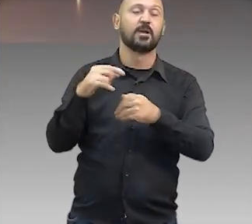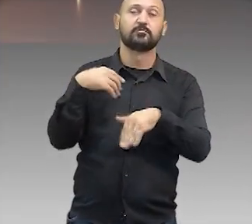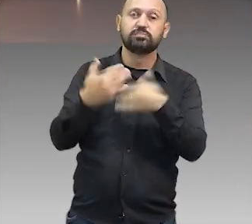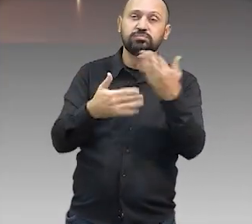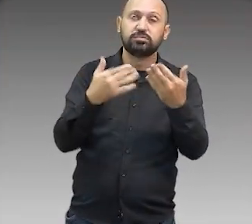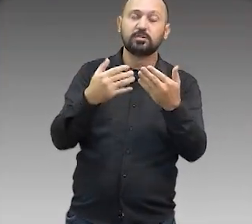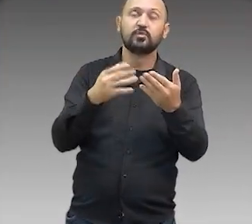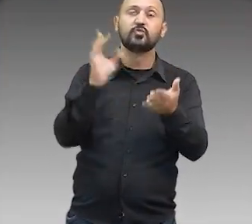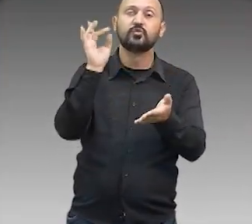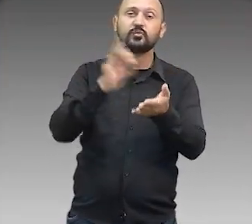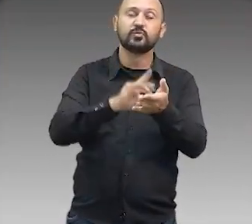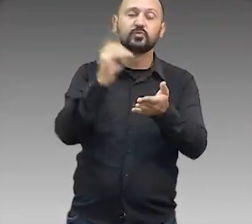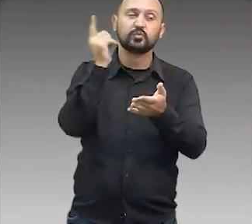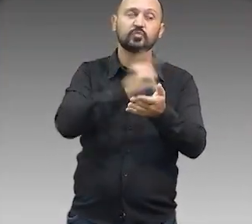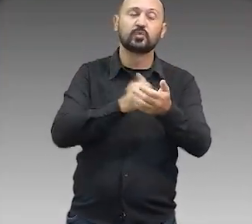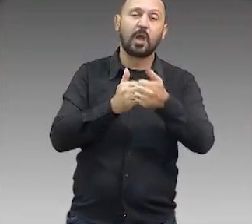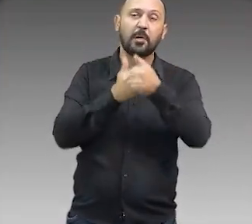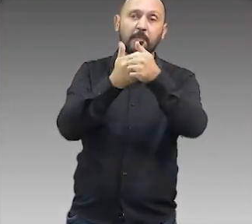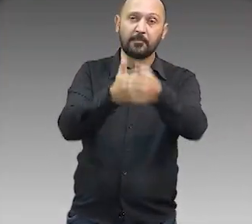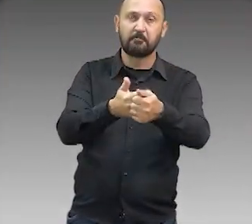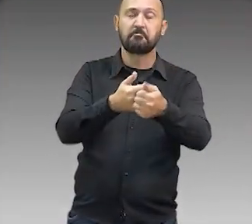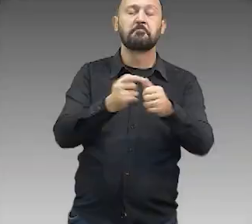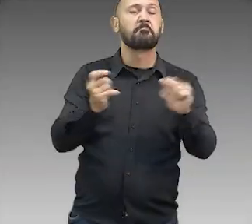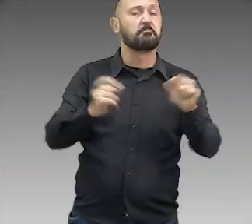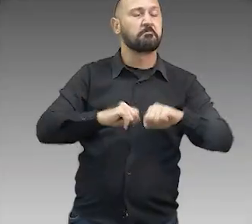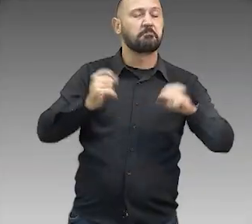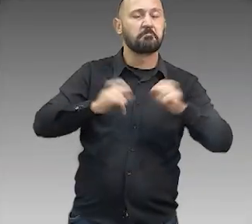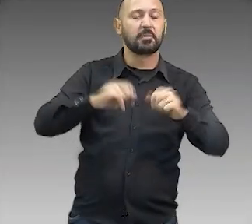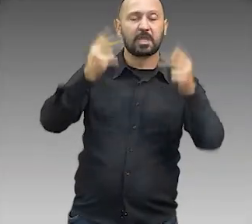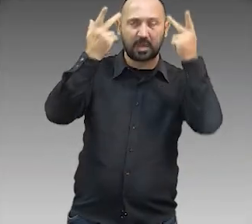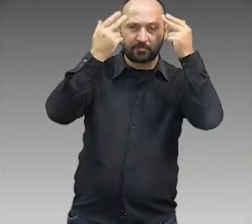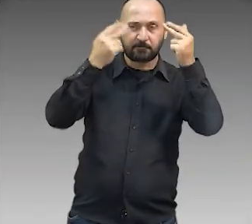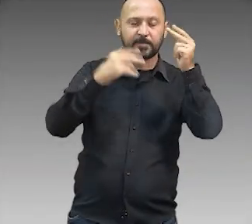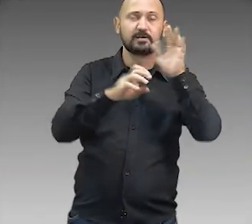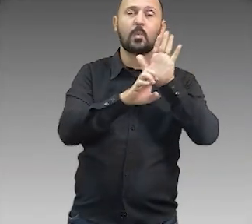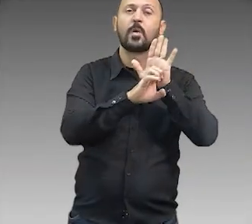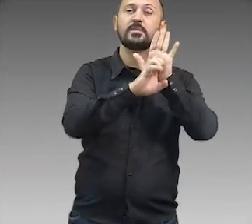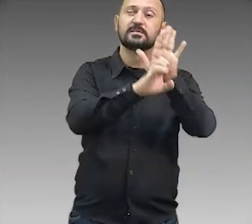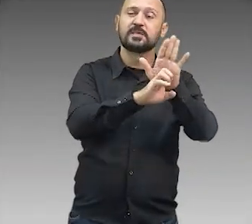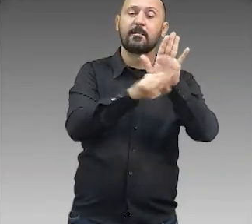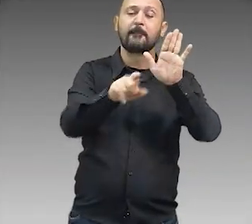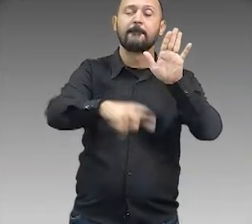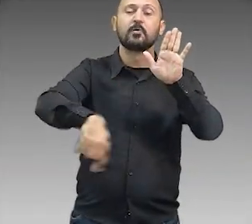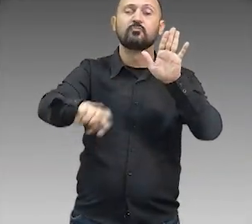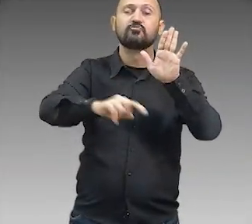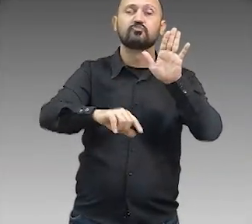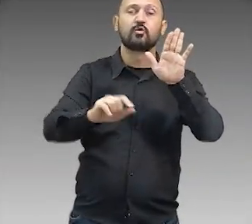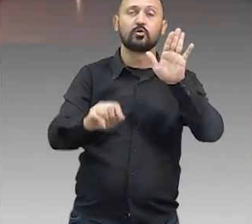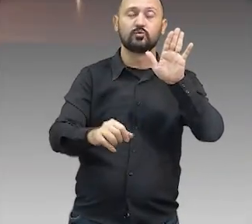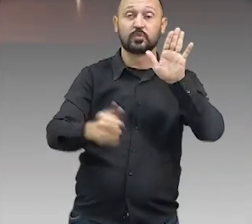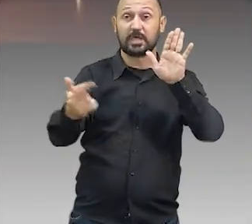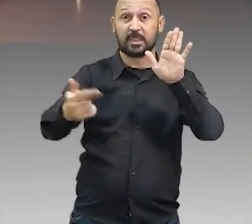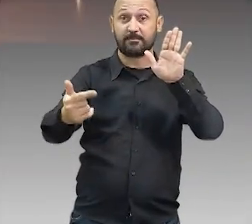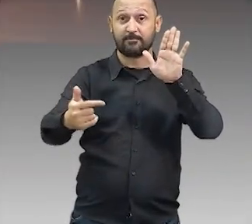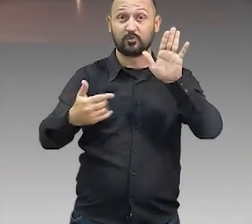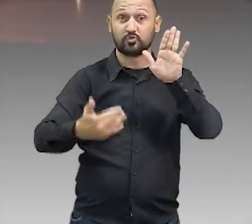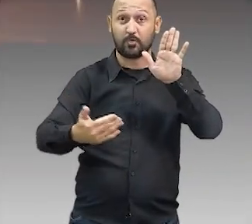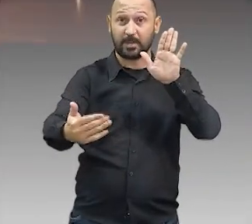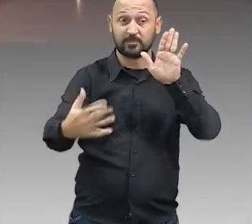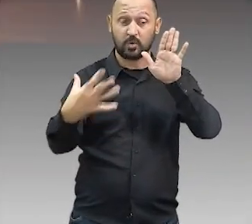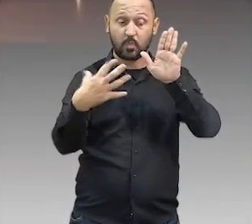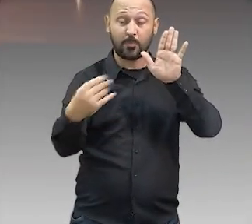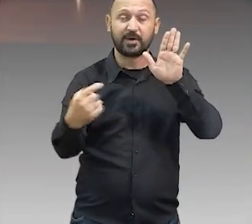de exemplo para os outros veículos que vieram depois. Eu acredito que Mato Grosso do Sul, isso eu acredito que seja um legado importante para a história de